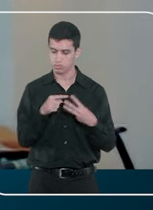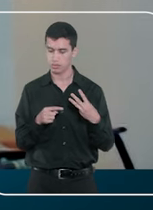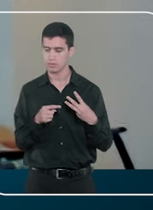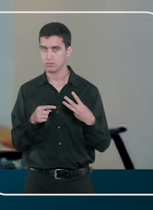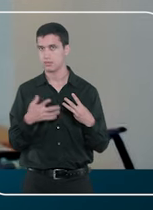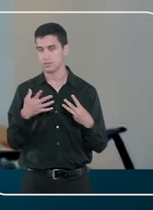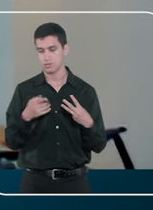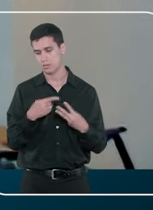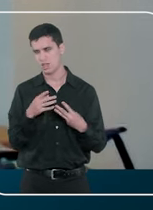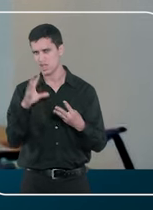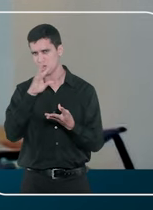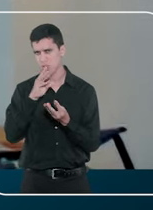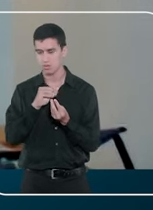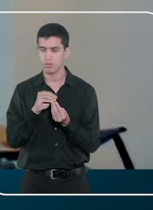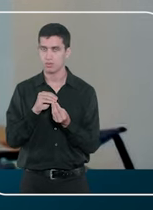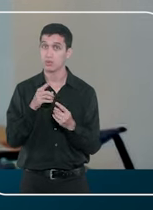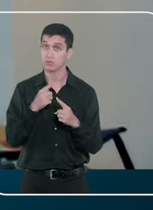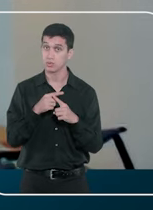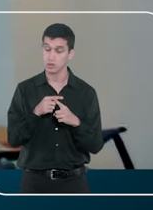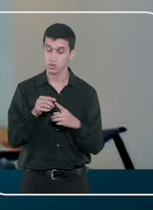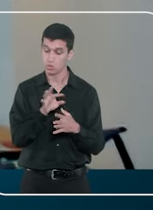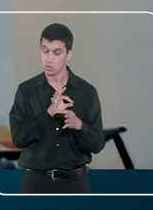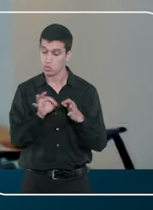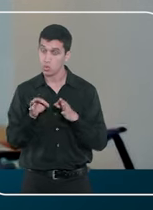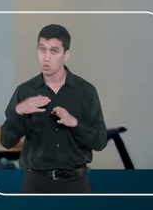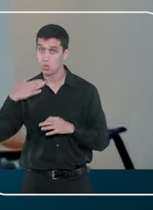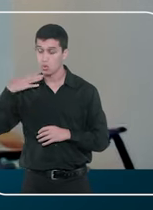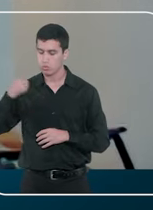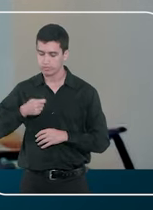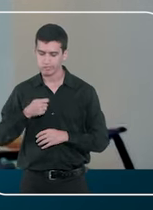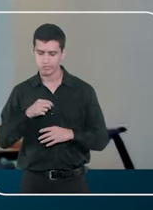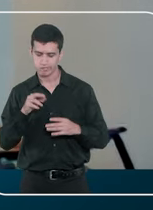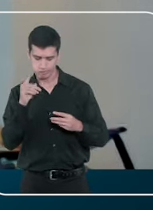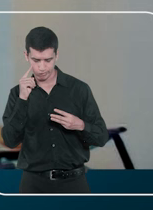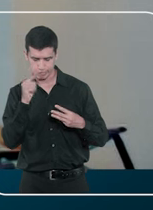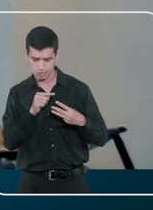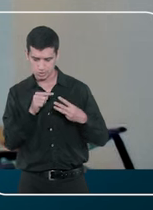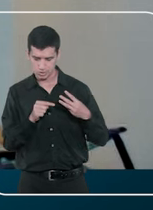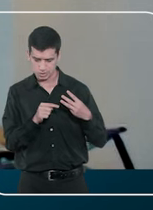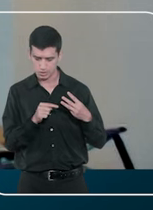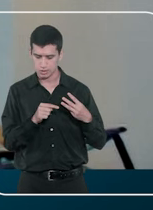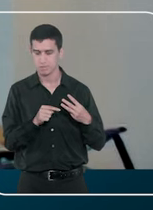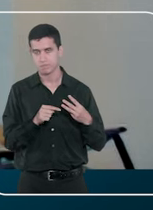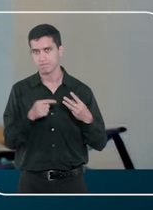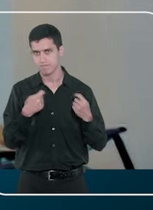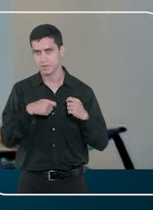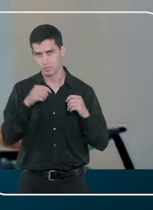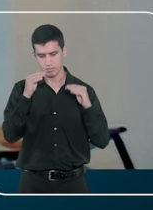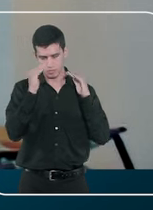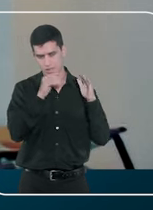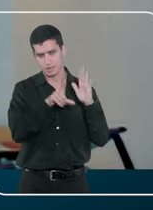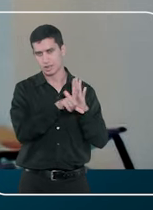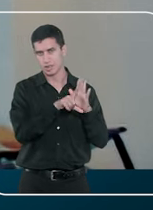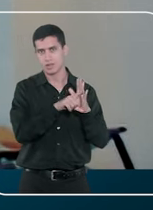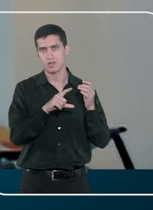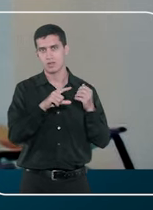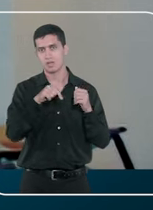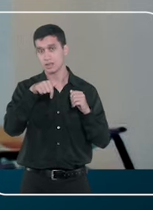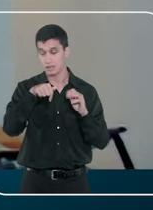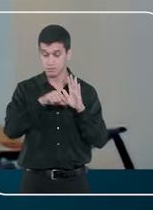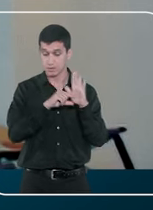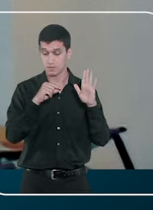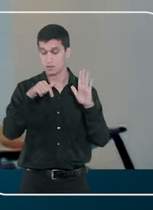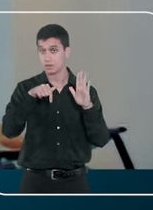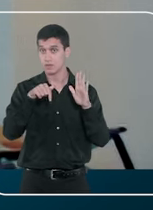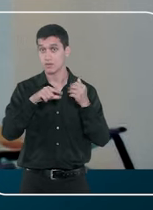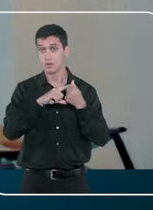o desenho dessa homologação feita pelo juízo é regulado na forma do parágrafo 7º do artigo 4º da lei.